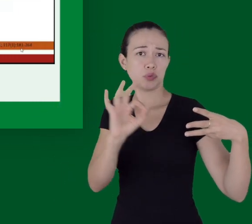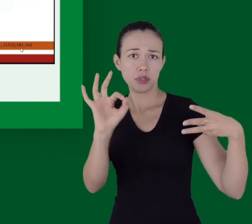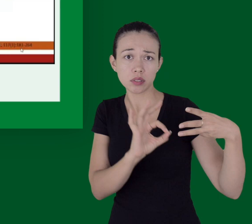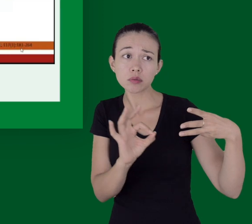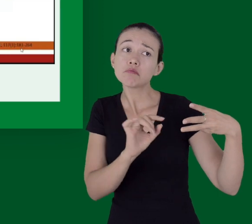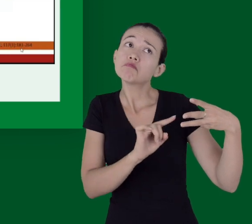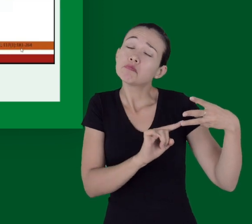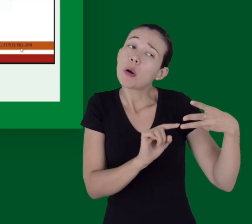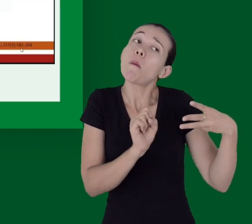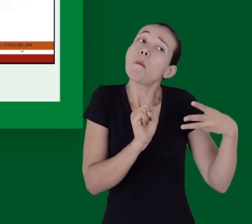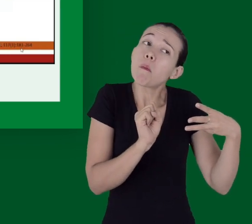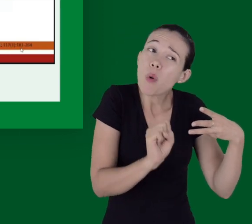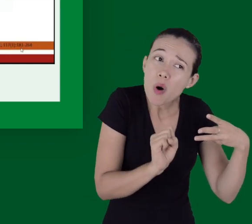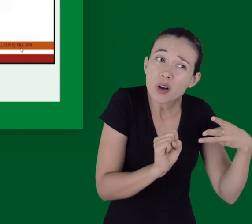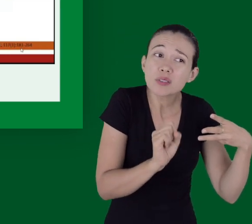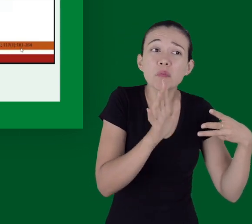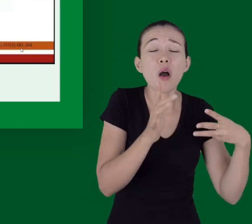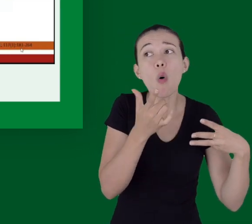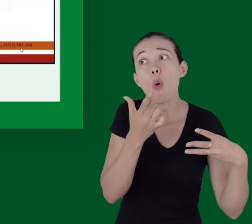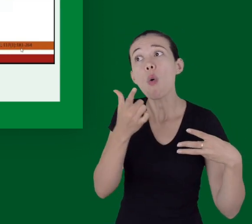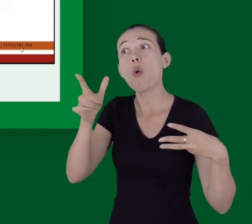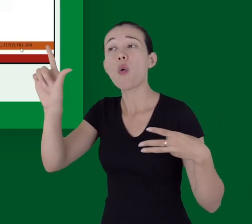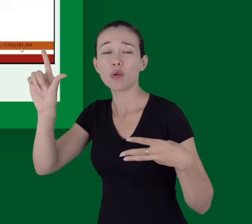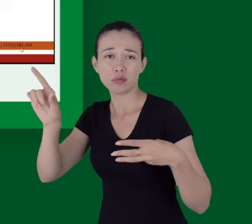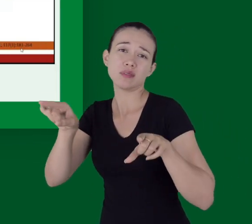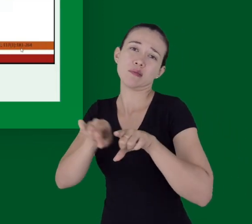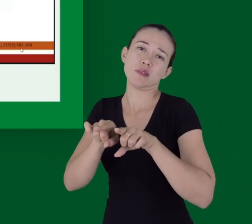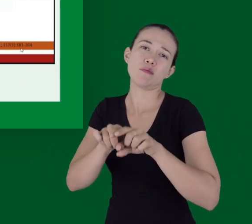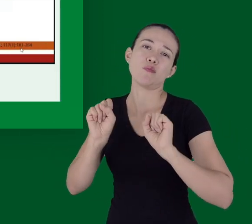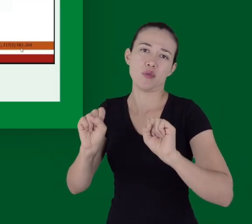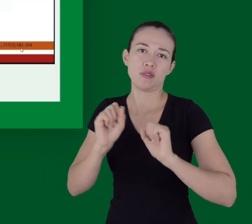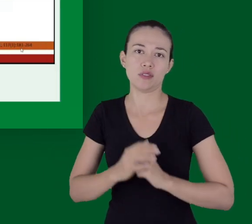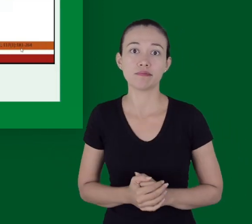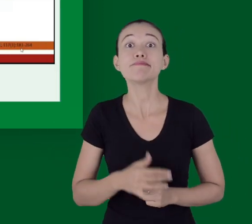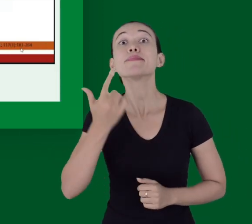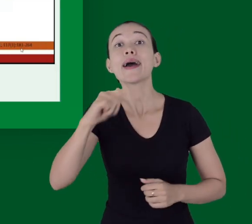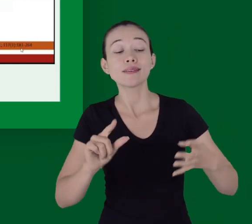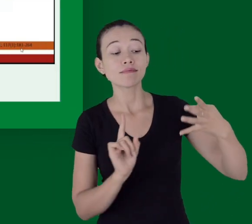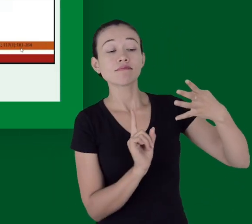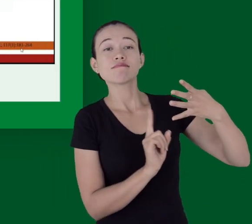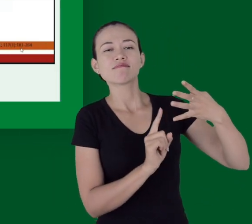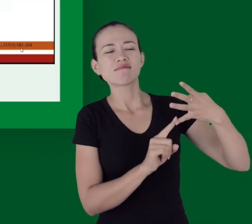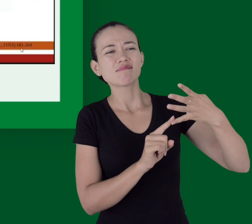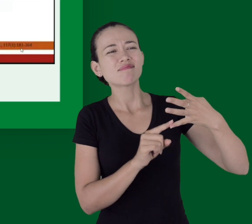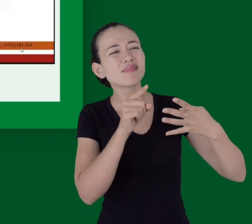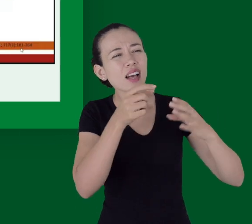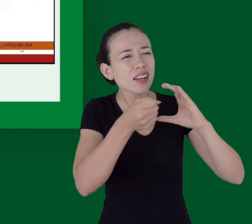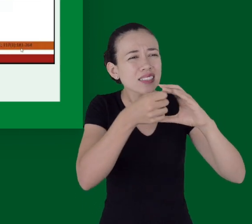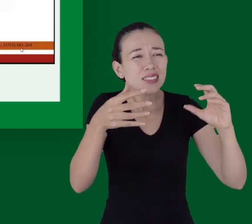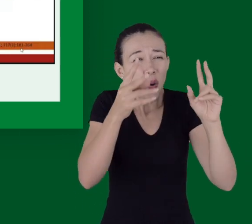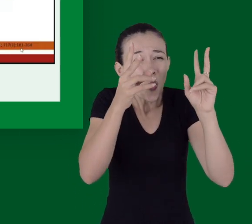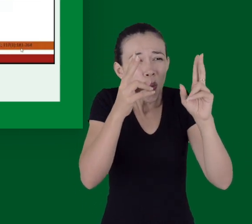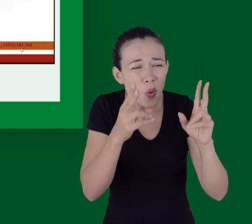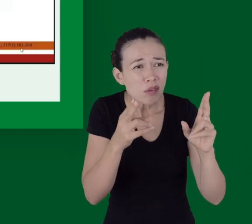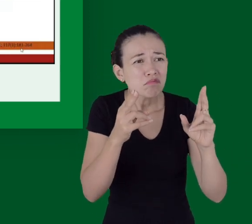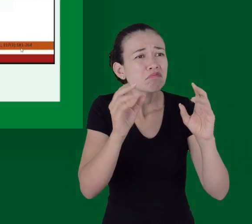né? Não é acima de 50%, mas ainda pode ser, tem outra possibilidade de diagnóstico,